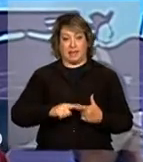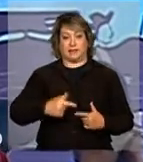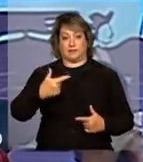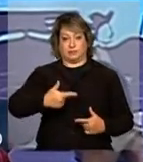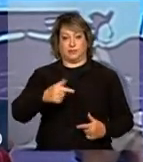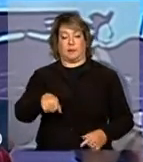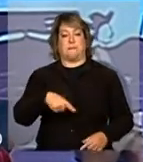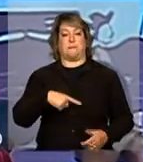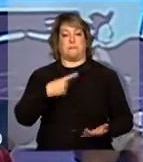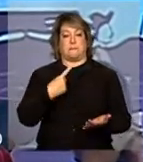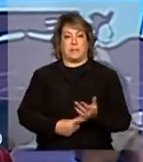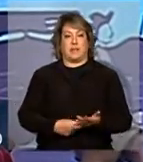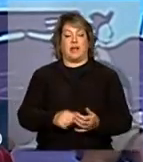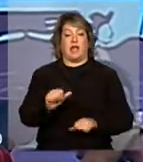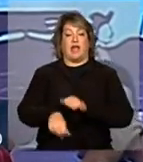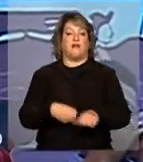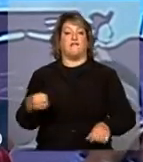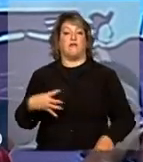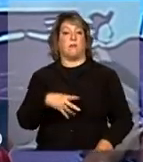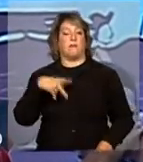reforma política